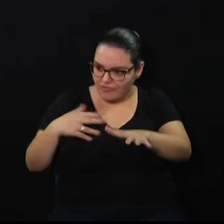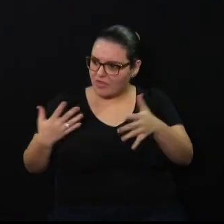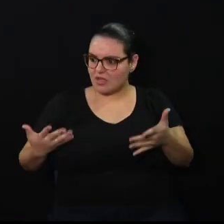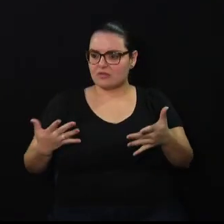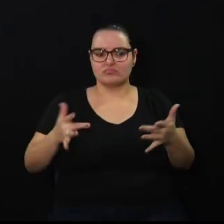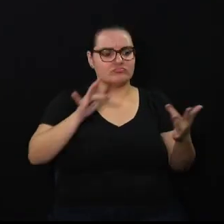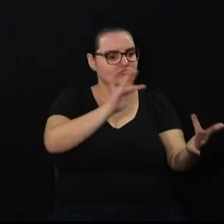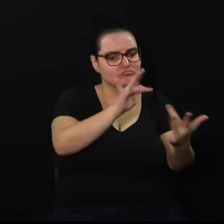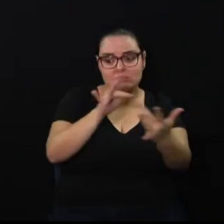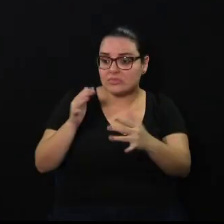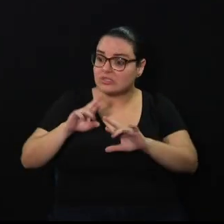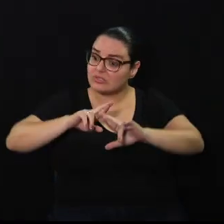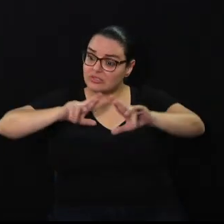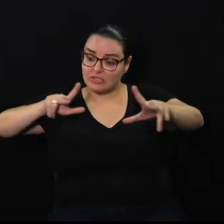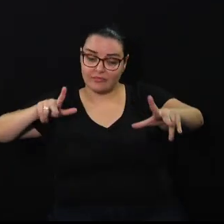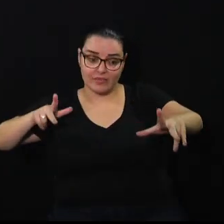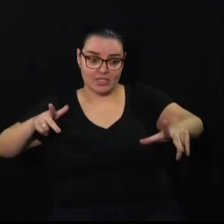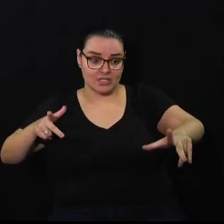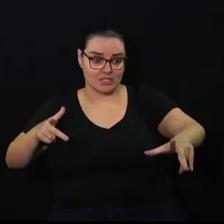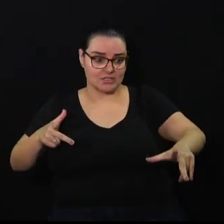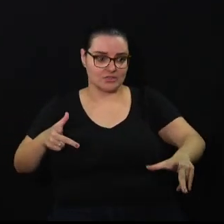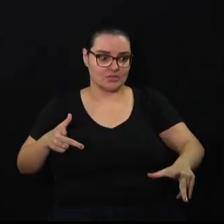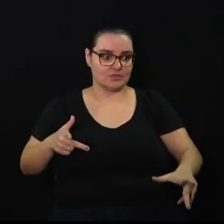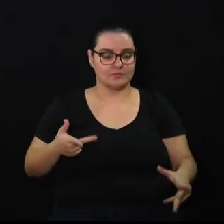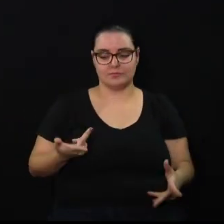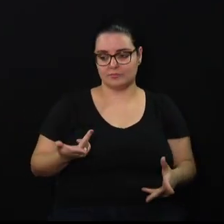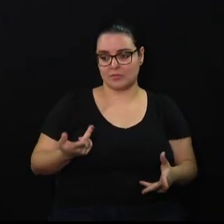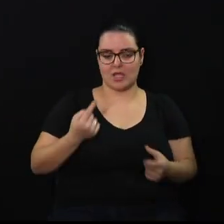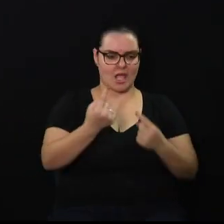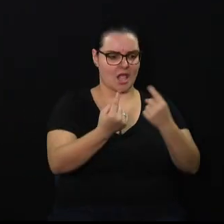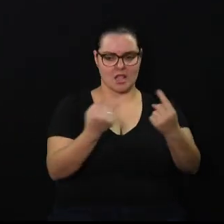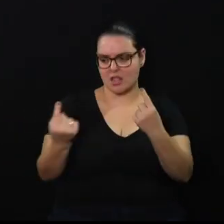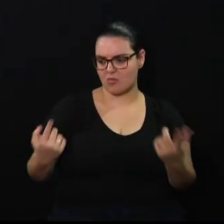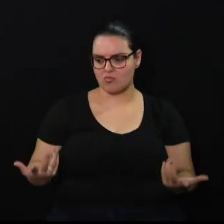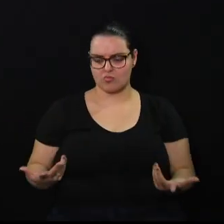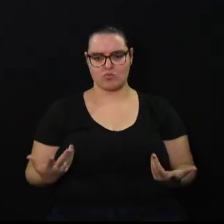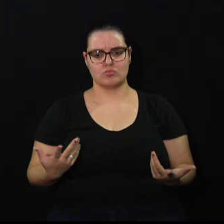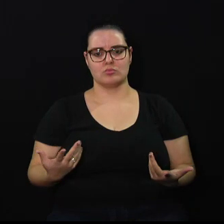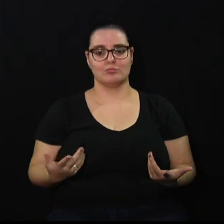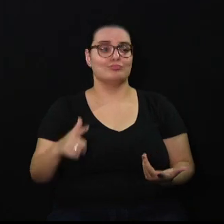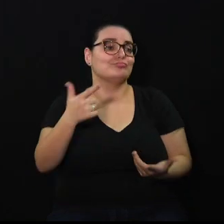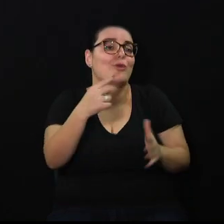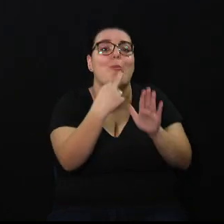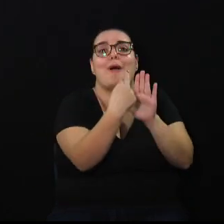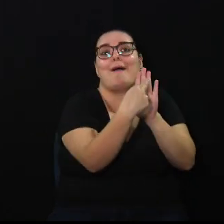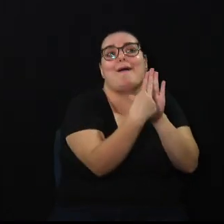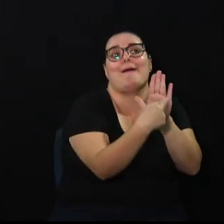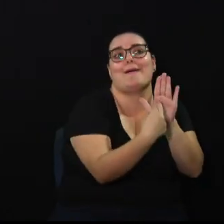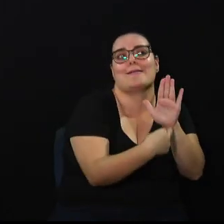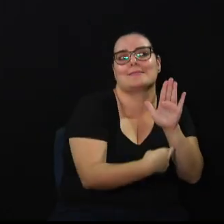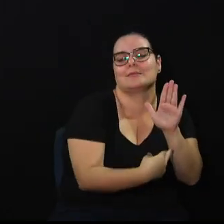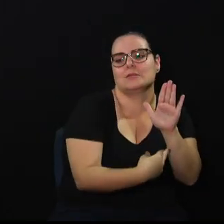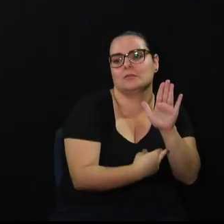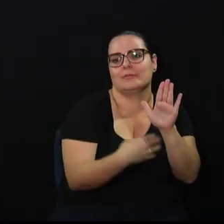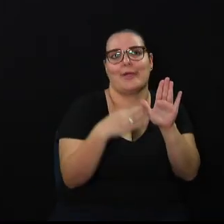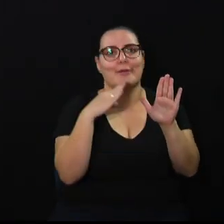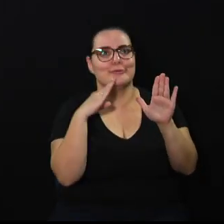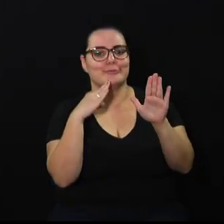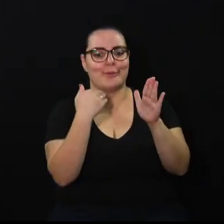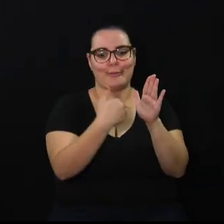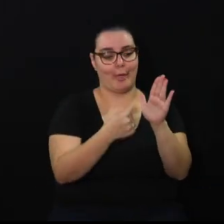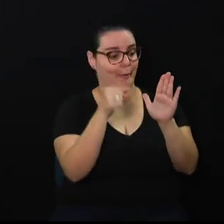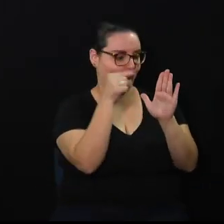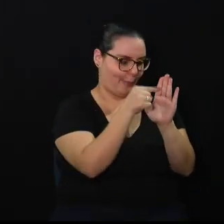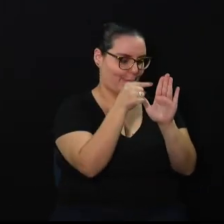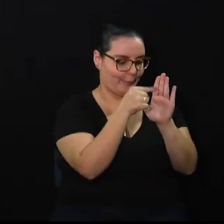variada e o comportamento também né então não adianta ter uma receita de bom ninguém tem uma receita de bolo para trabalhar com essa criança